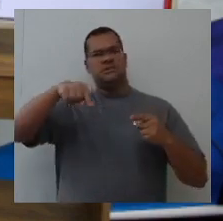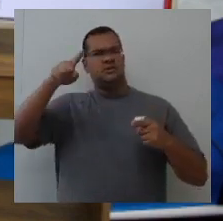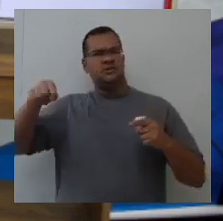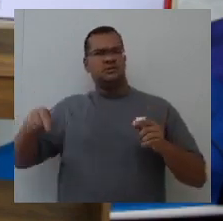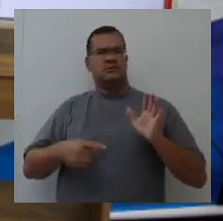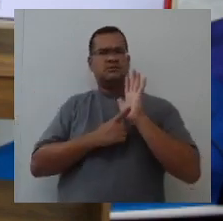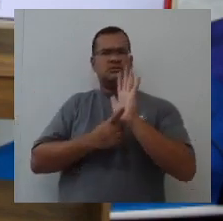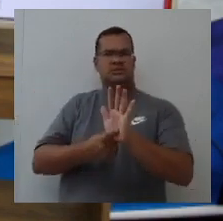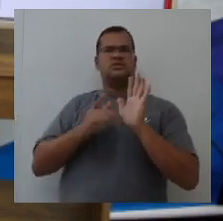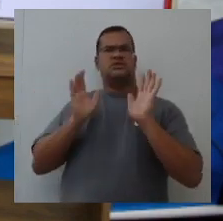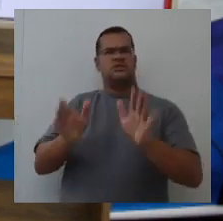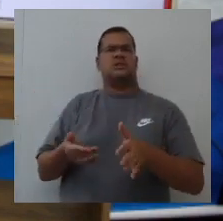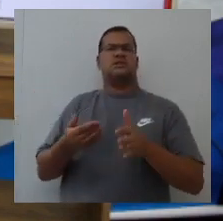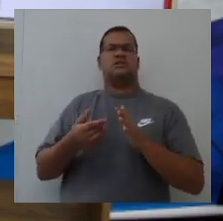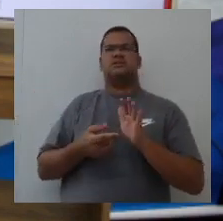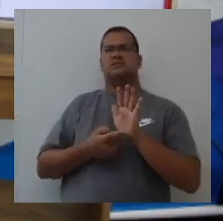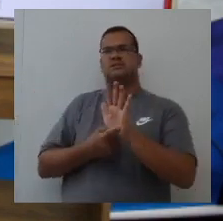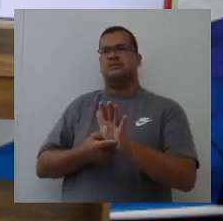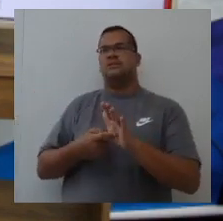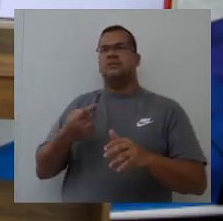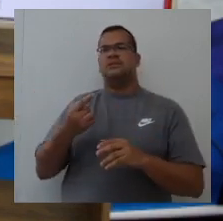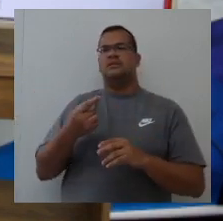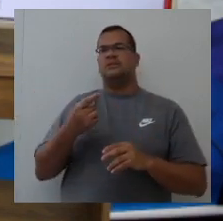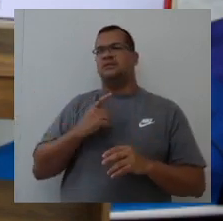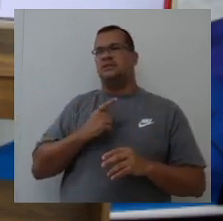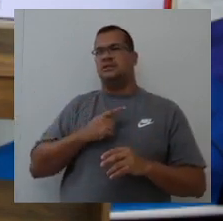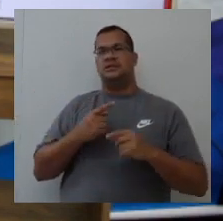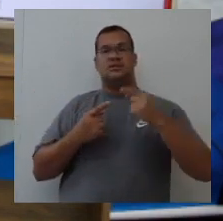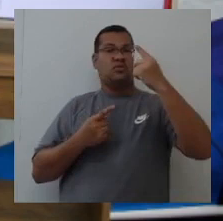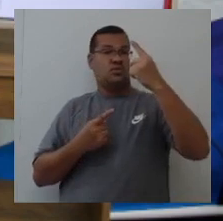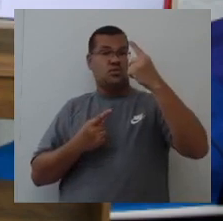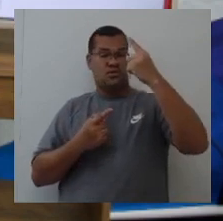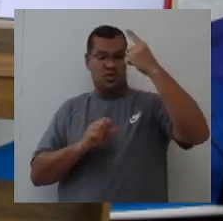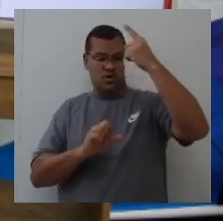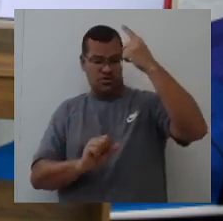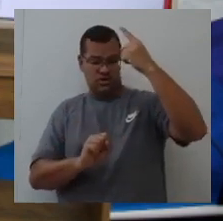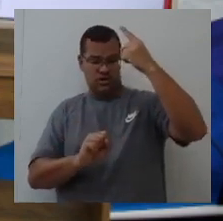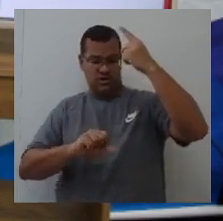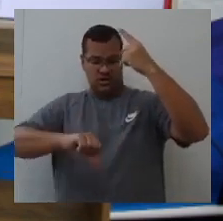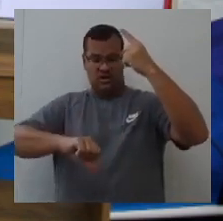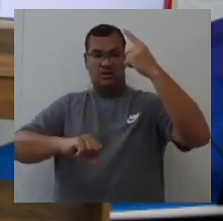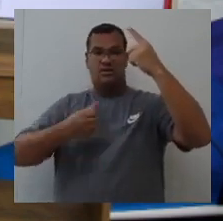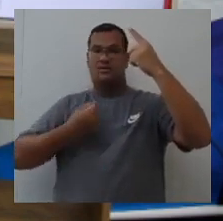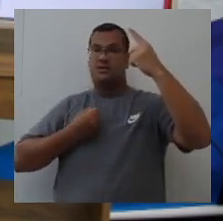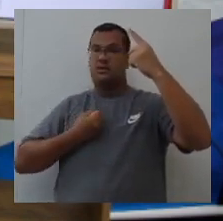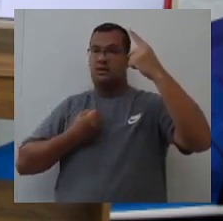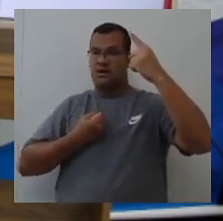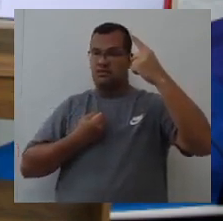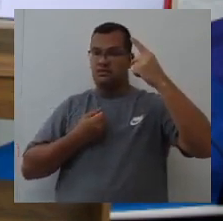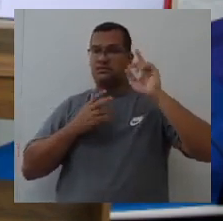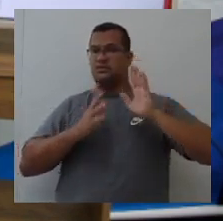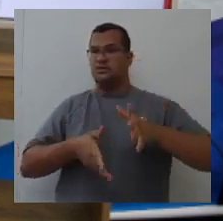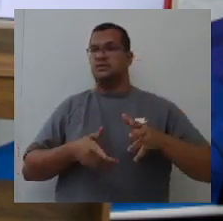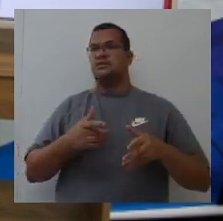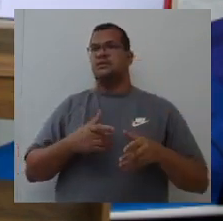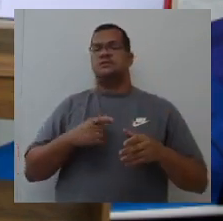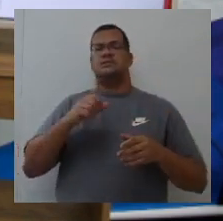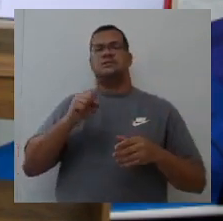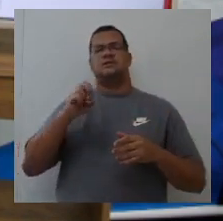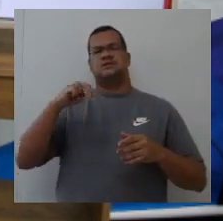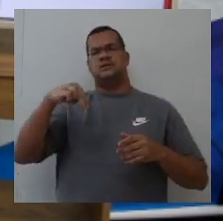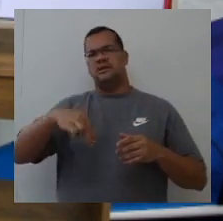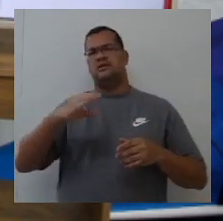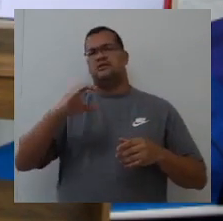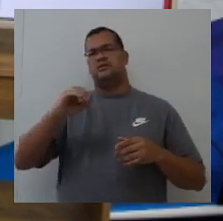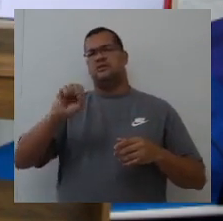por matemáticos, de valores de ângulo de 1 a 89 graus com medidas calculadas para seno, cosseno